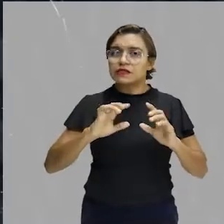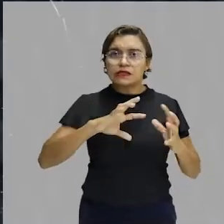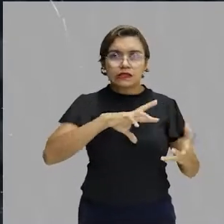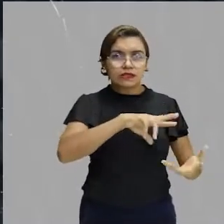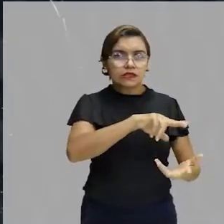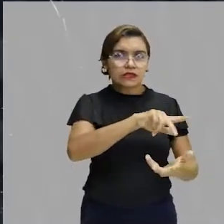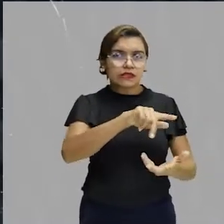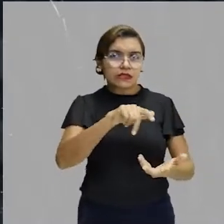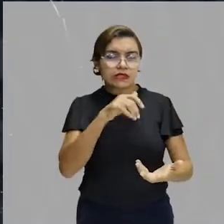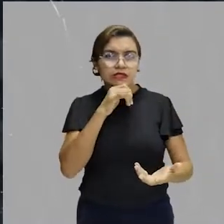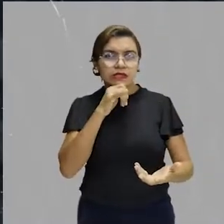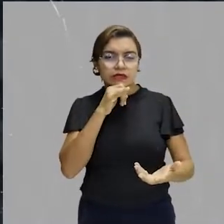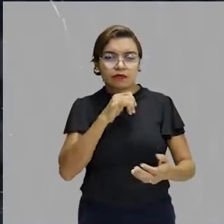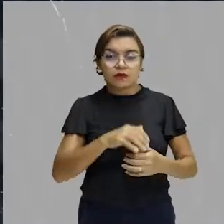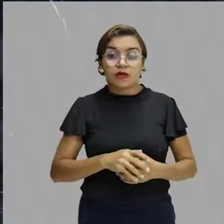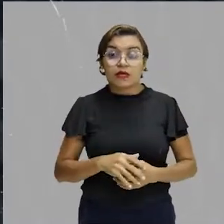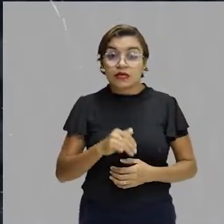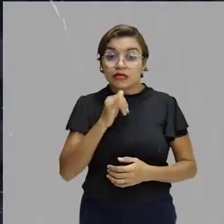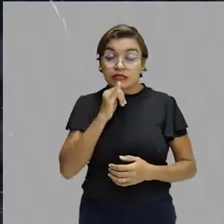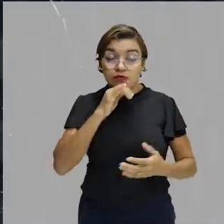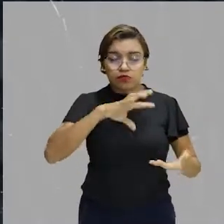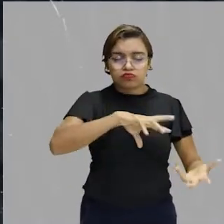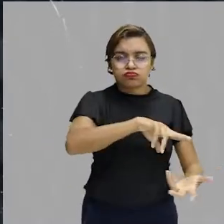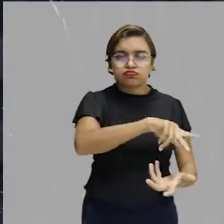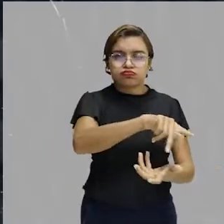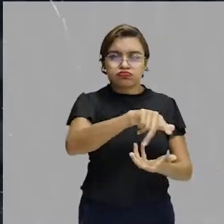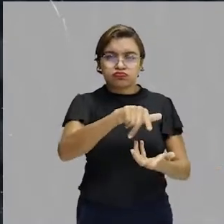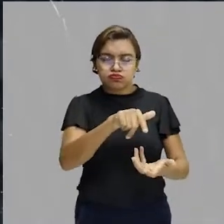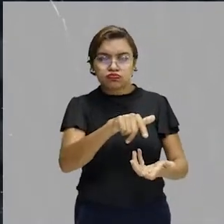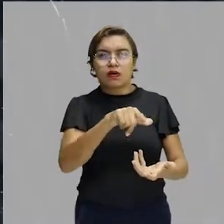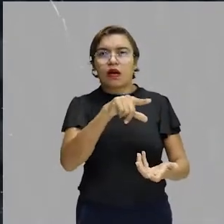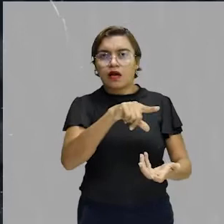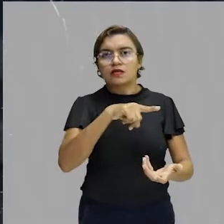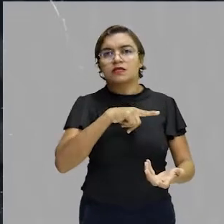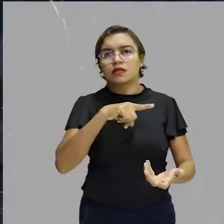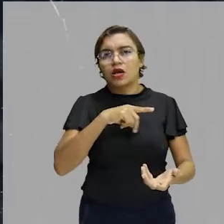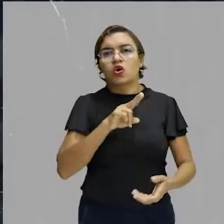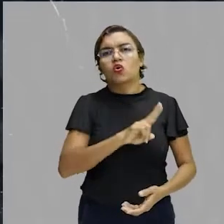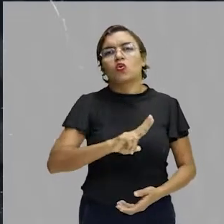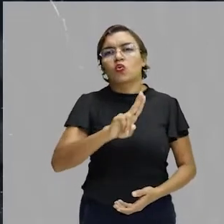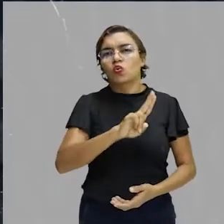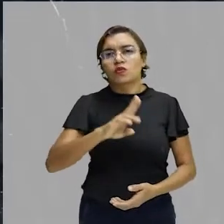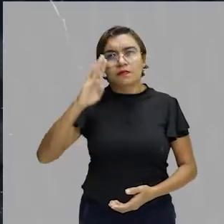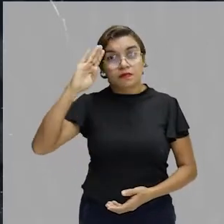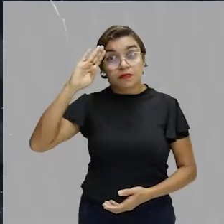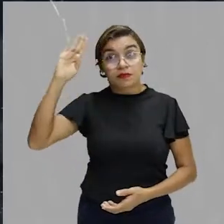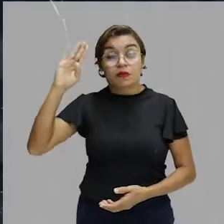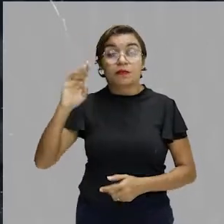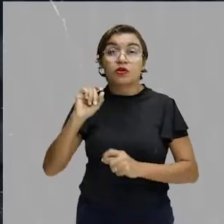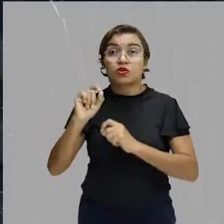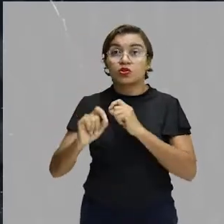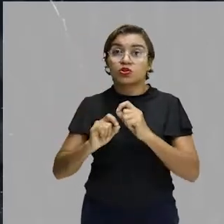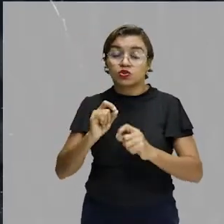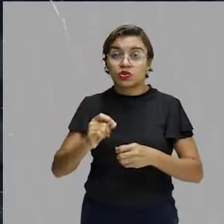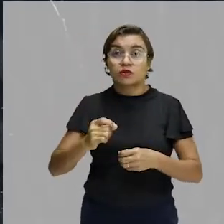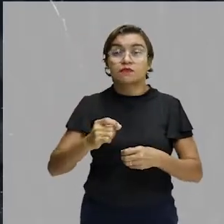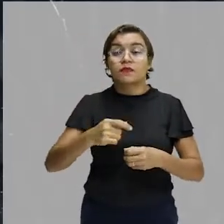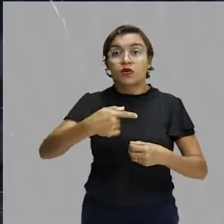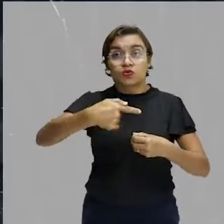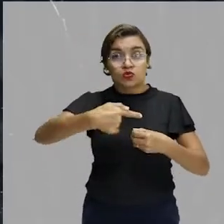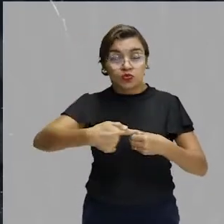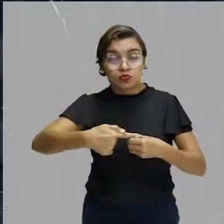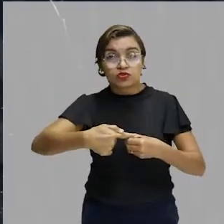fonte do mundo, a matriz energética do mundo, nós vamos perceber que o mundo ele vai utilizar principalmente os combustíveis fósseis